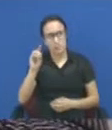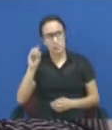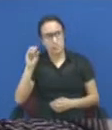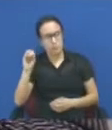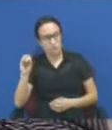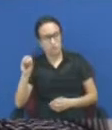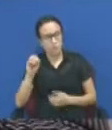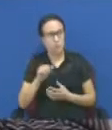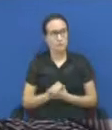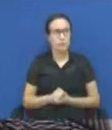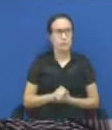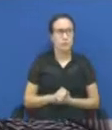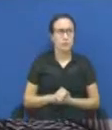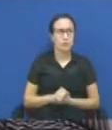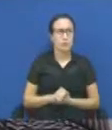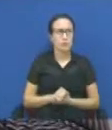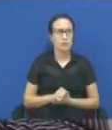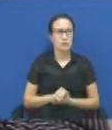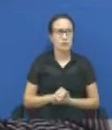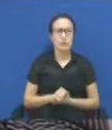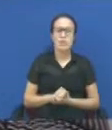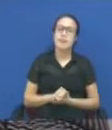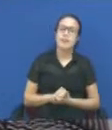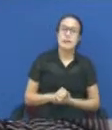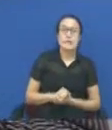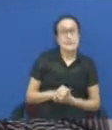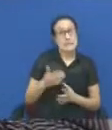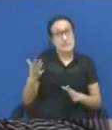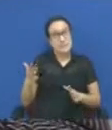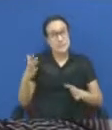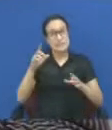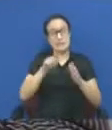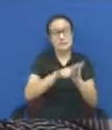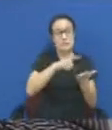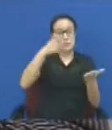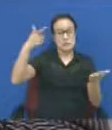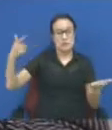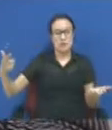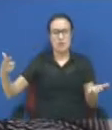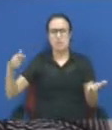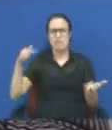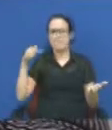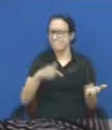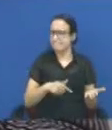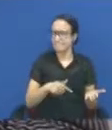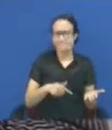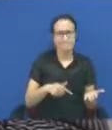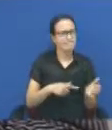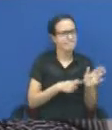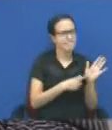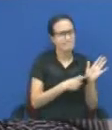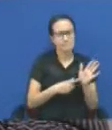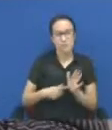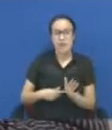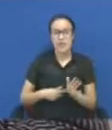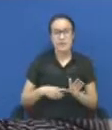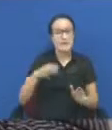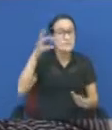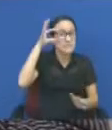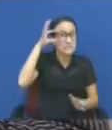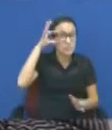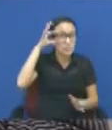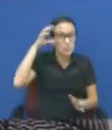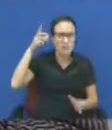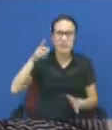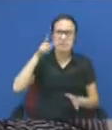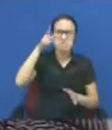jornais, e poderia derrubar o Aécio também. Isso indignou a população de Limeira. Quantas pessoas me procuraram e disseram, eu